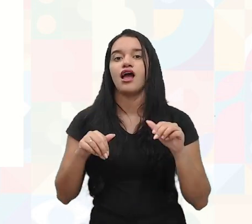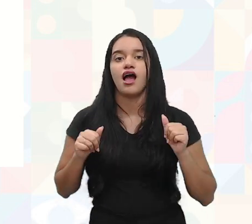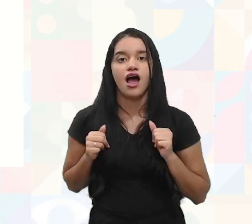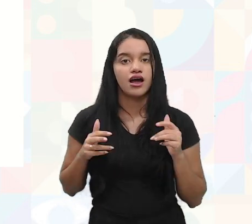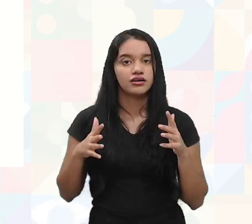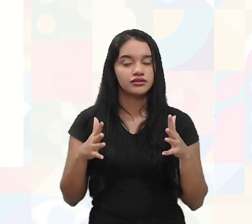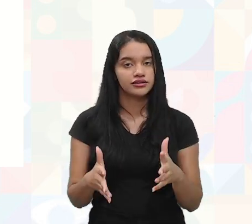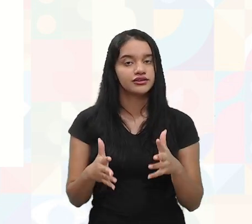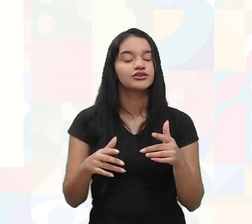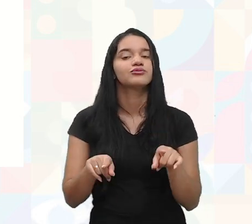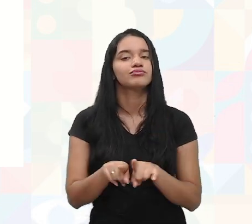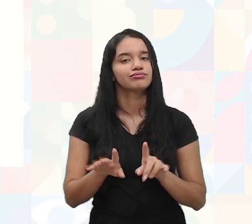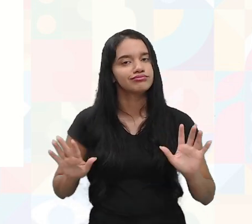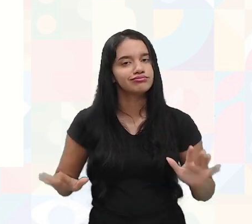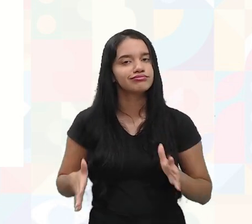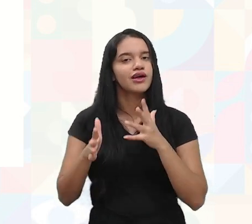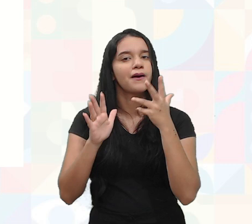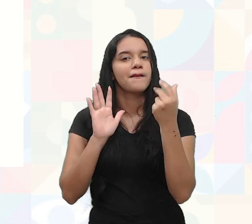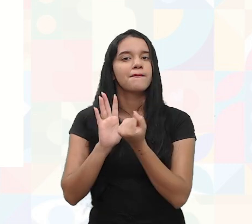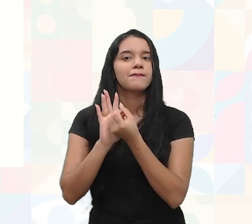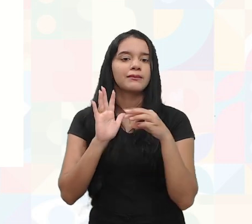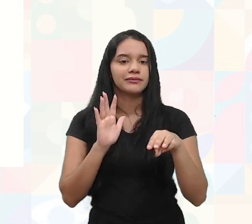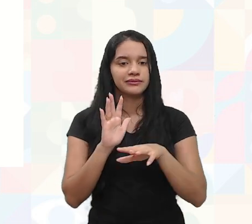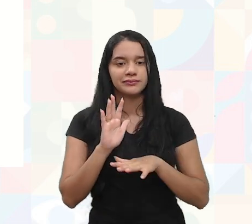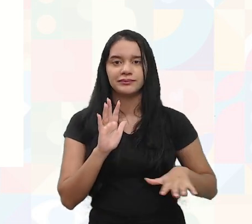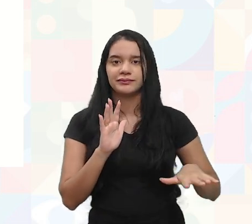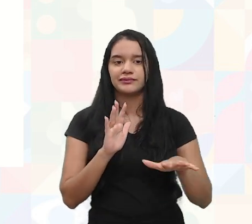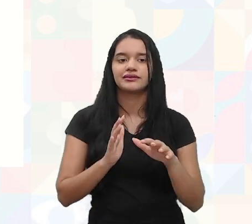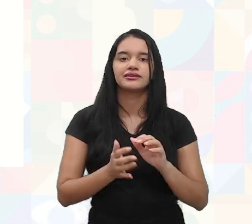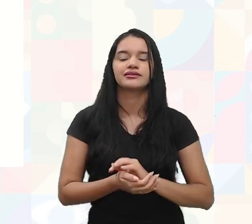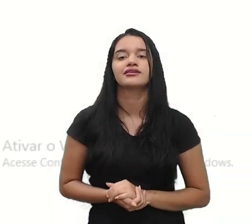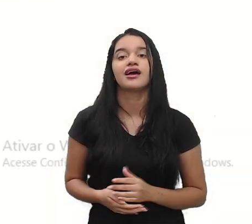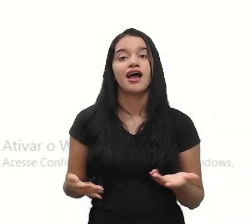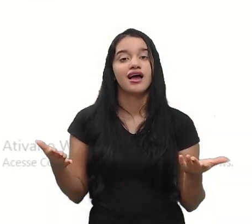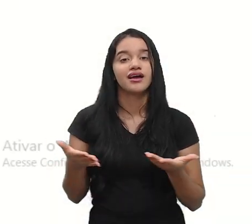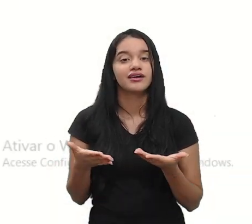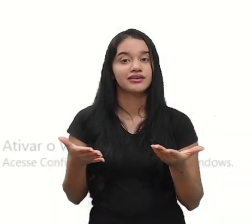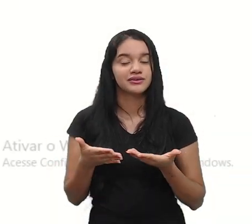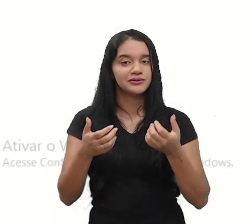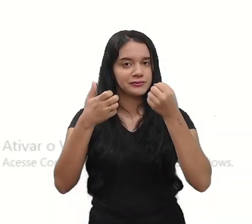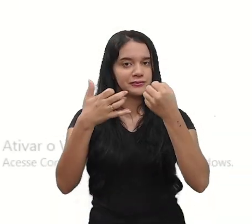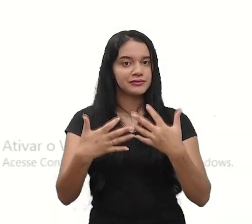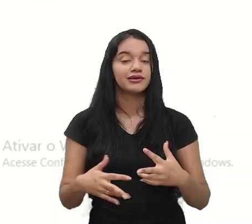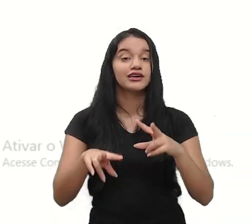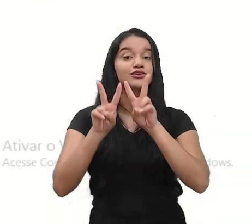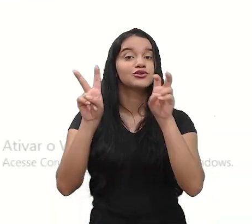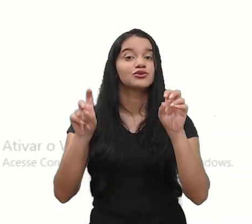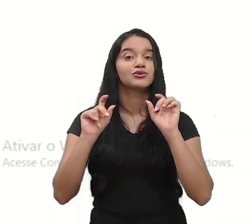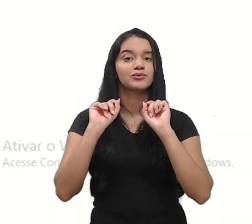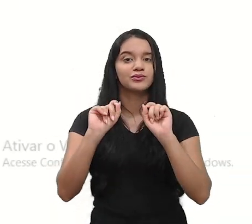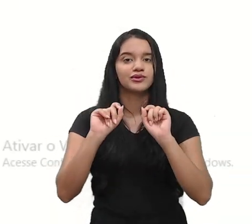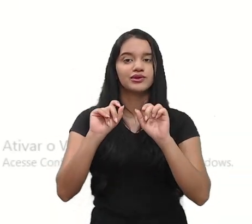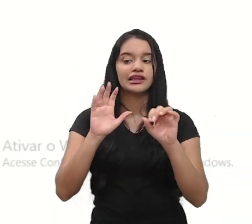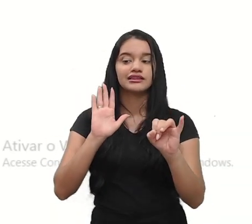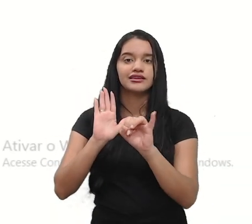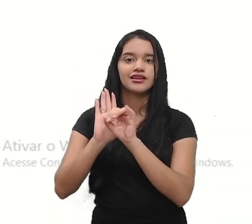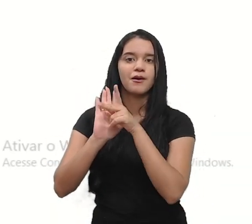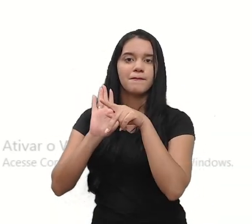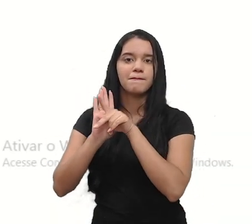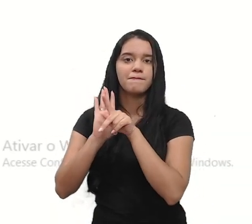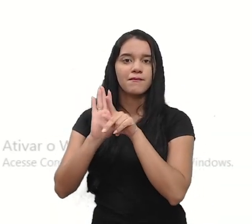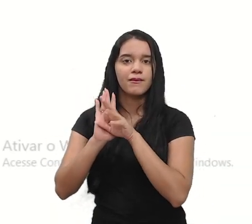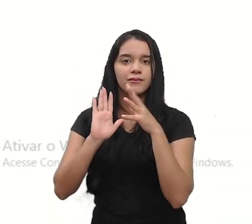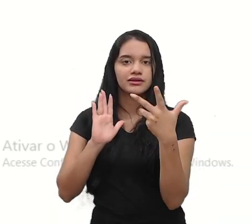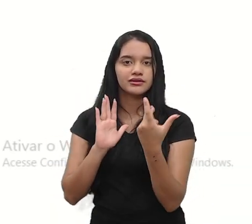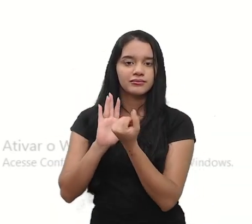ações fortalecem uma marca no mercado. E agora a gente vai falar um pouco sobre identidade da marca. Então,